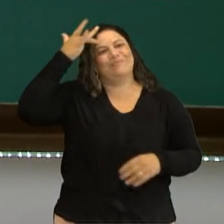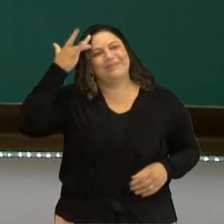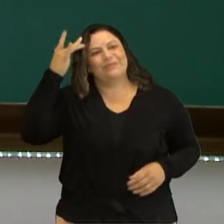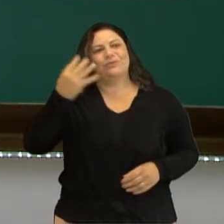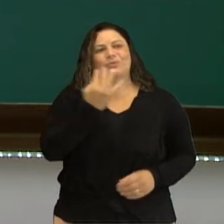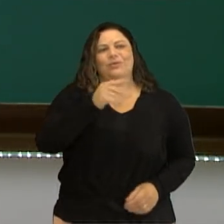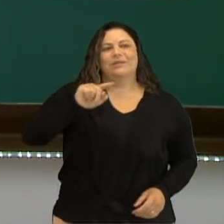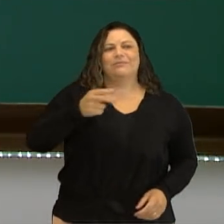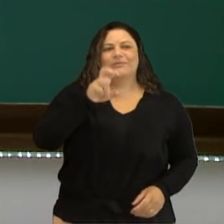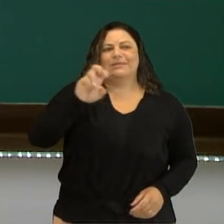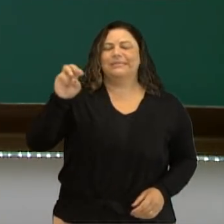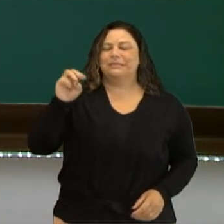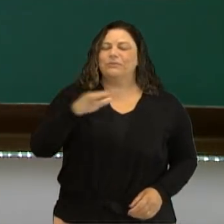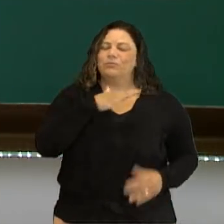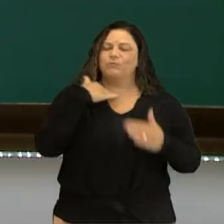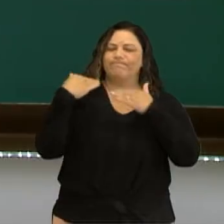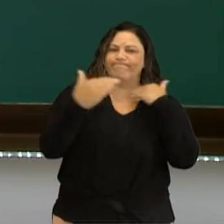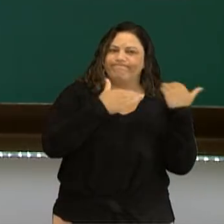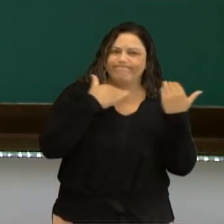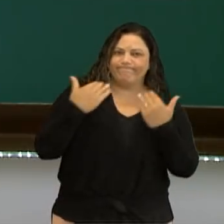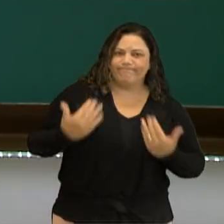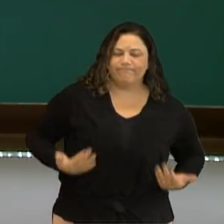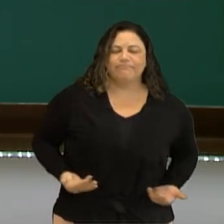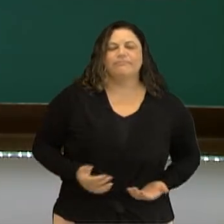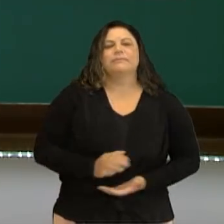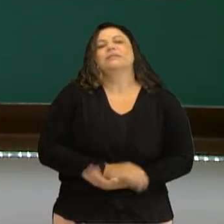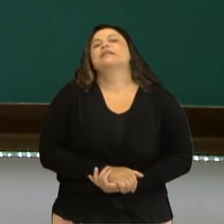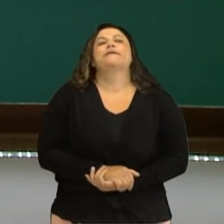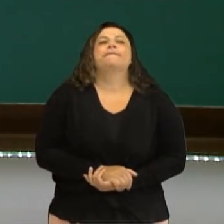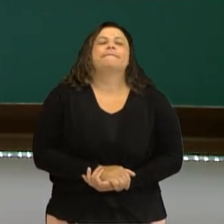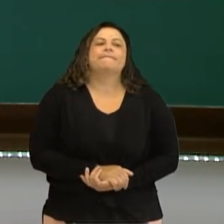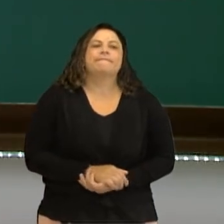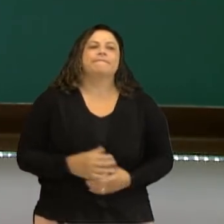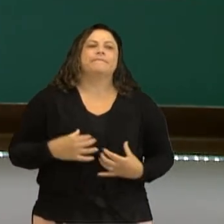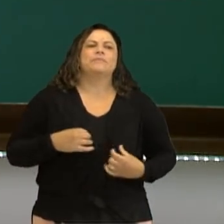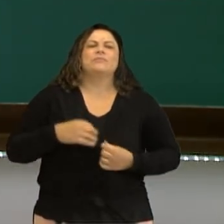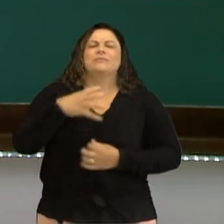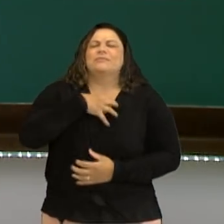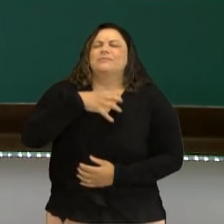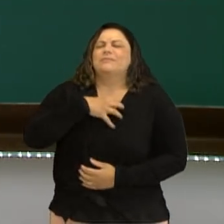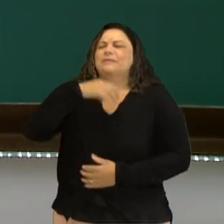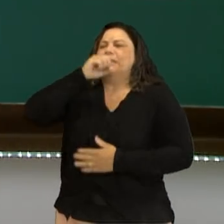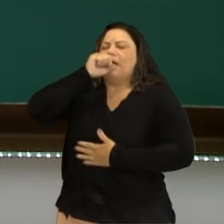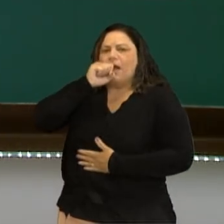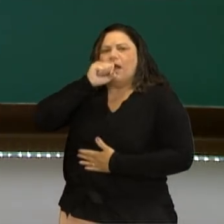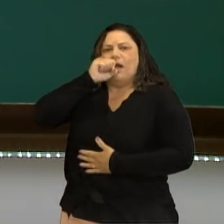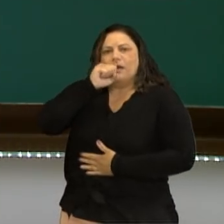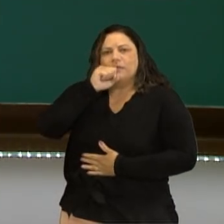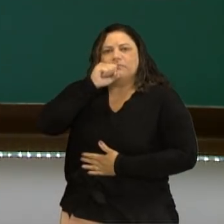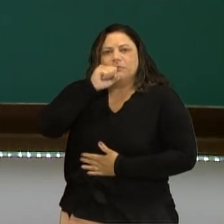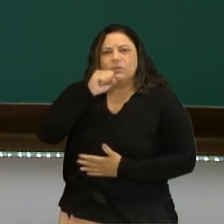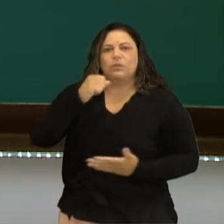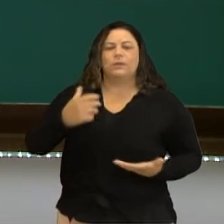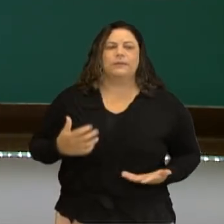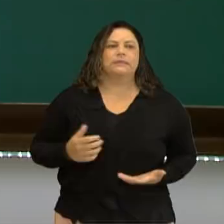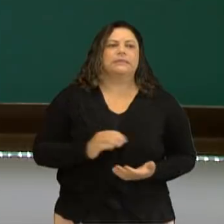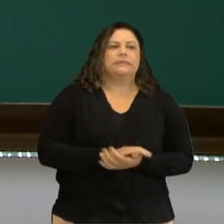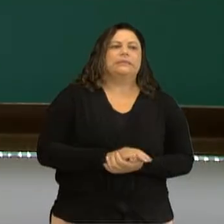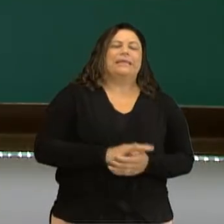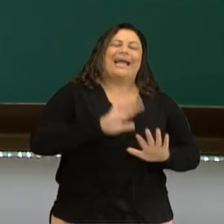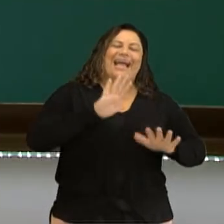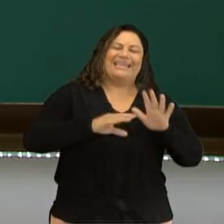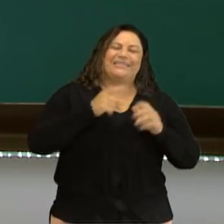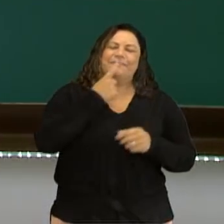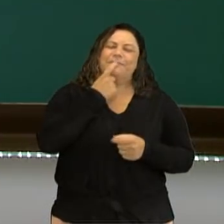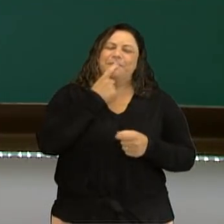mil óbitos por ano, infelizmente. Os sintomas, né, então, é tosse, às vezes a tosse pode ser com